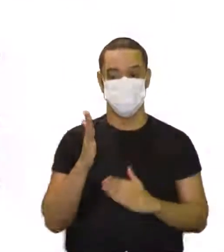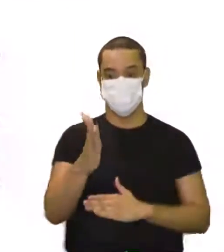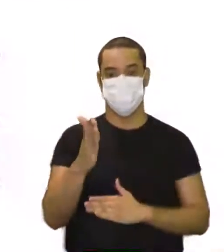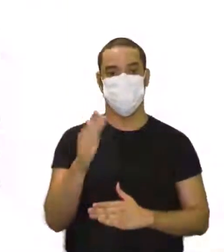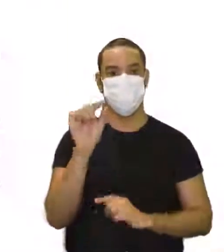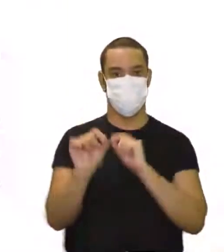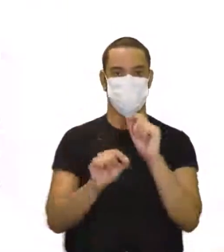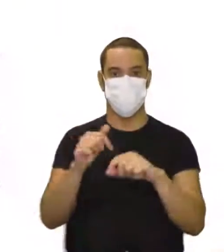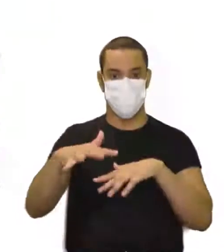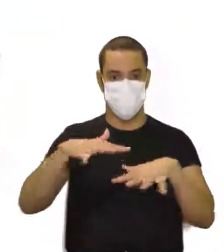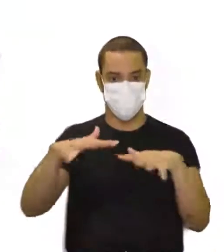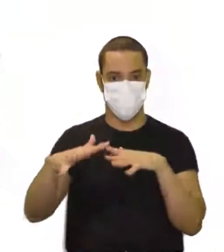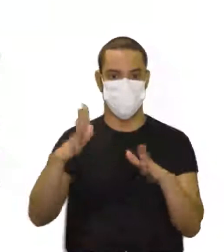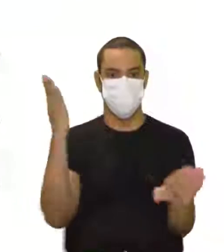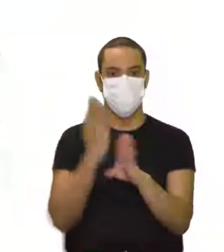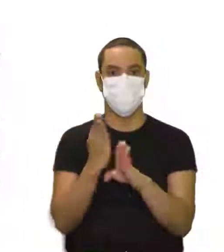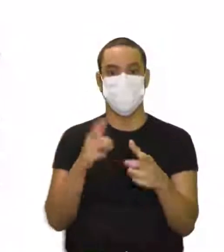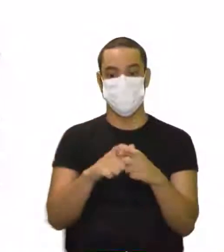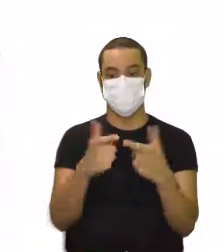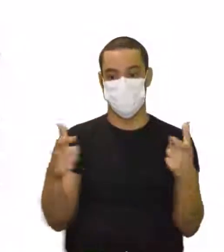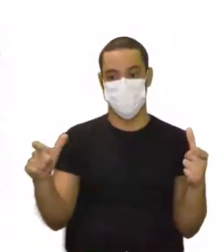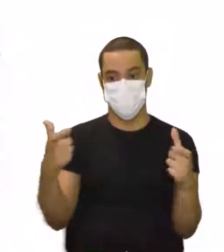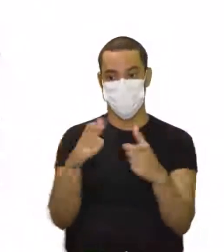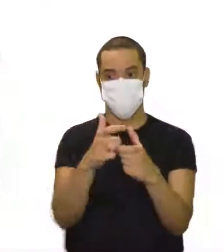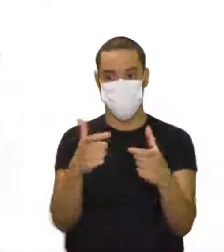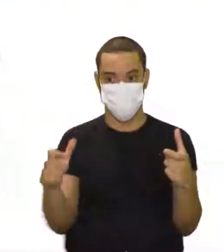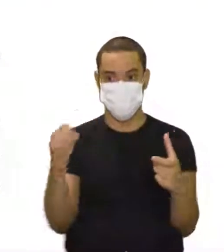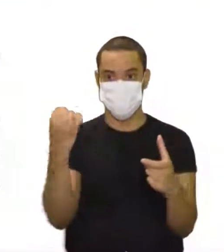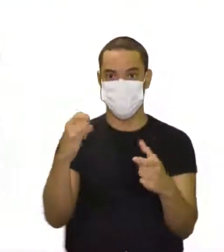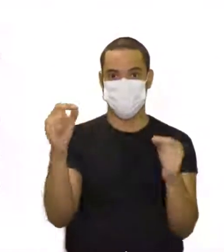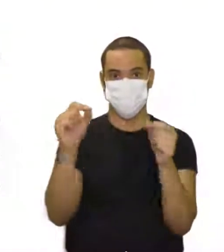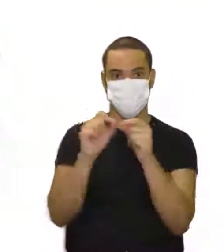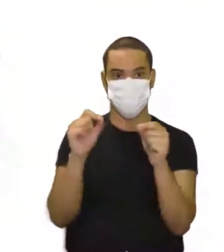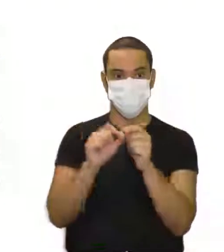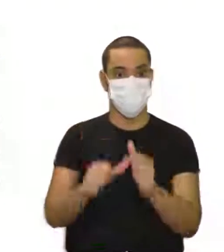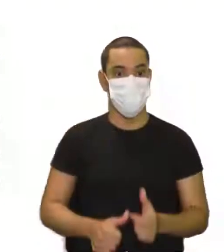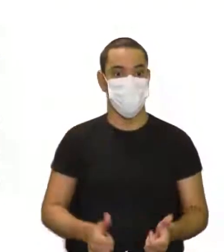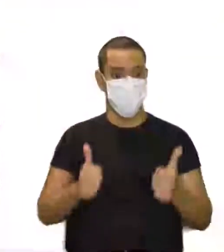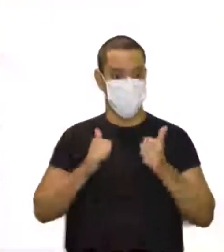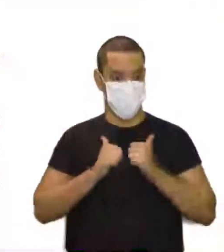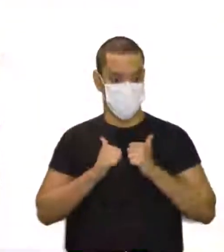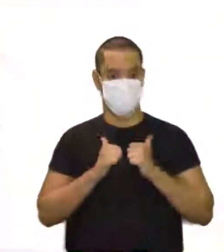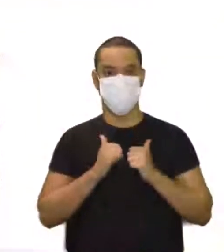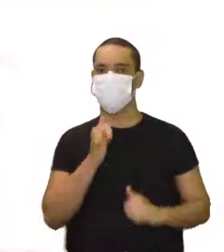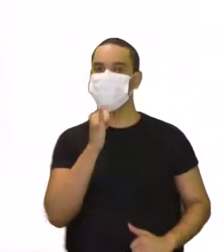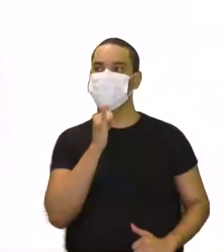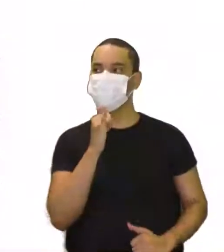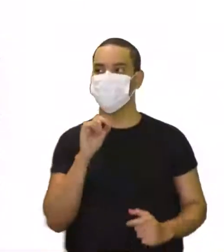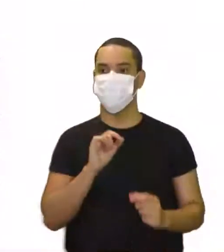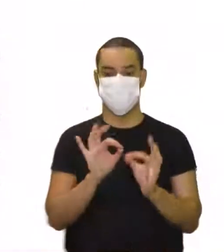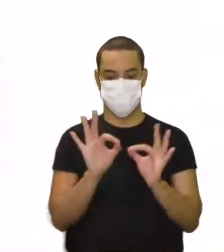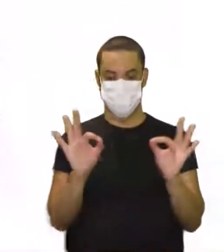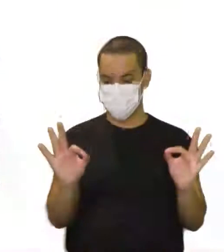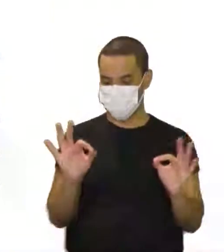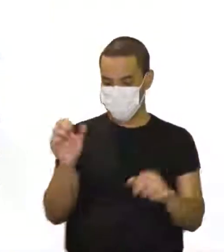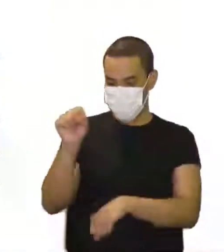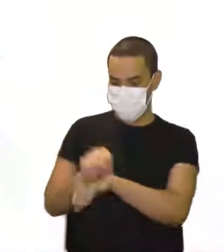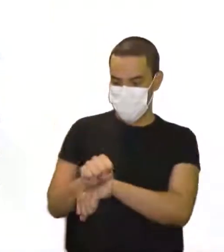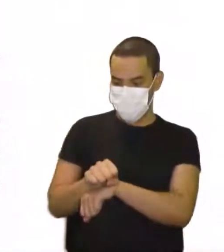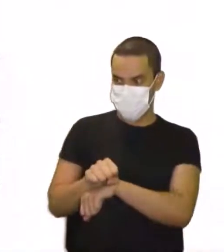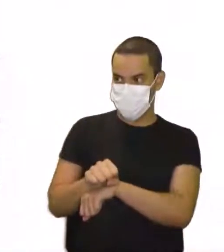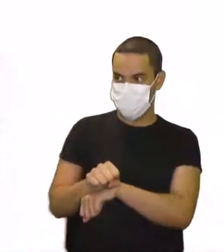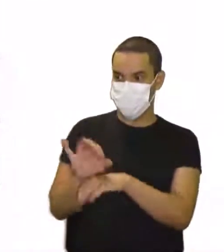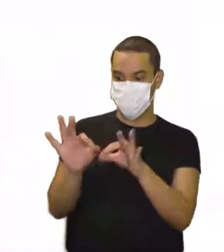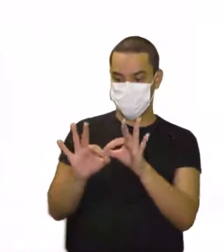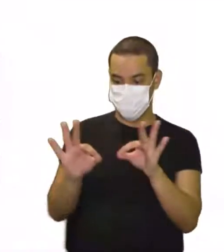em relação ao tamanho que tem quando medidos em repouso. É como se você medir ele quando ele está parado.